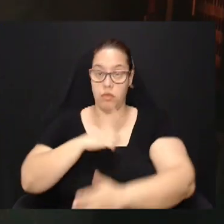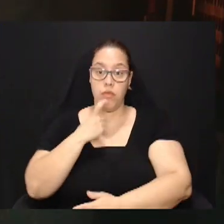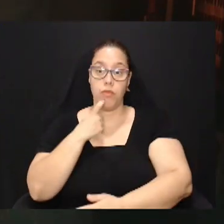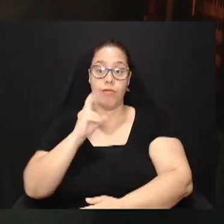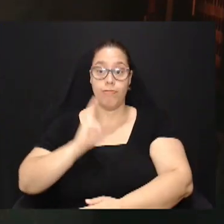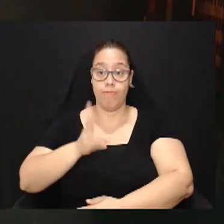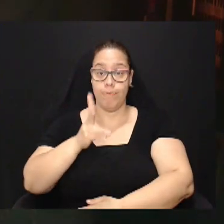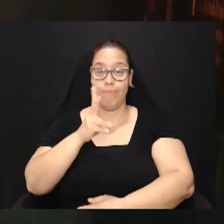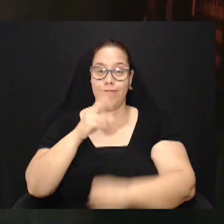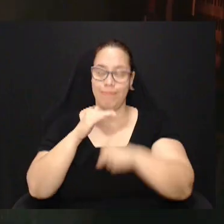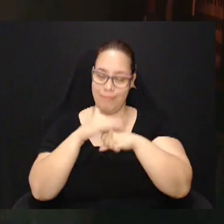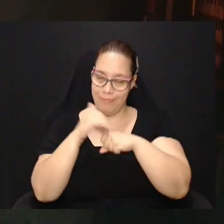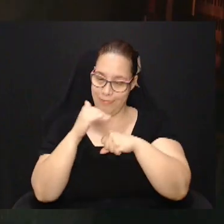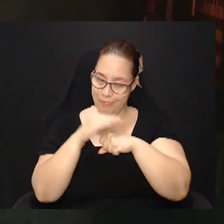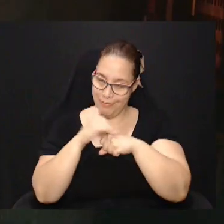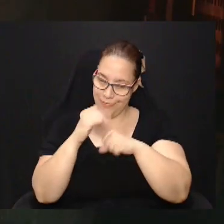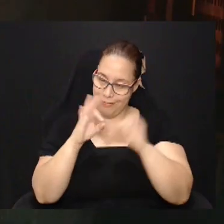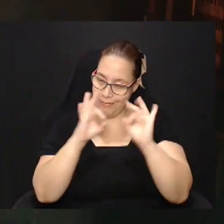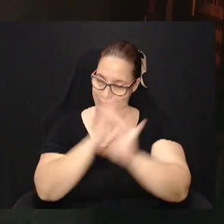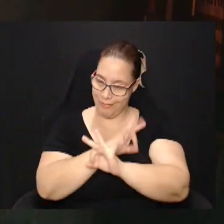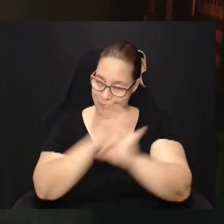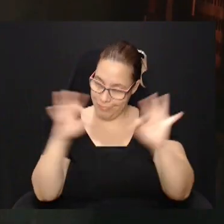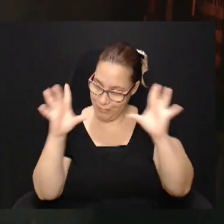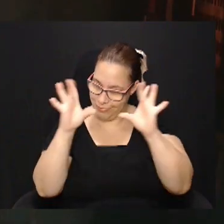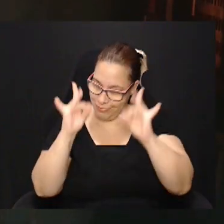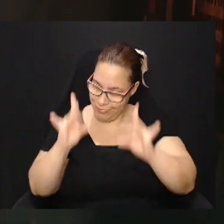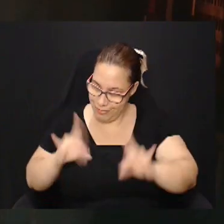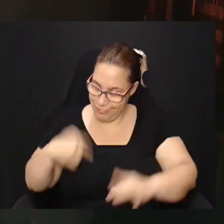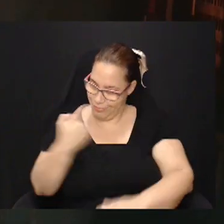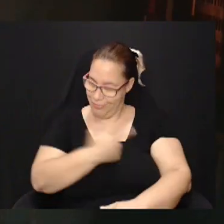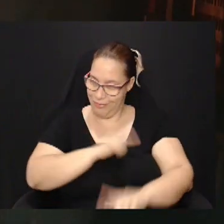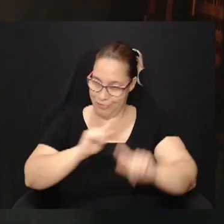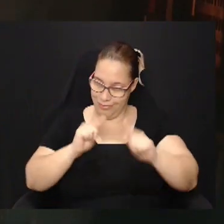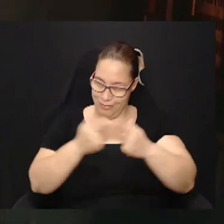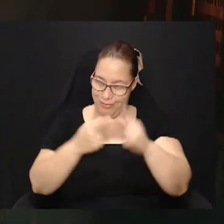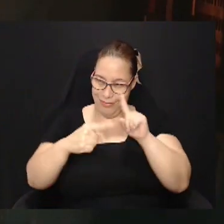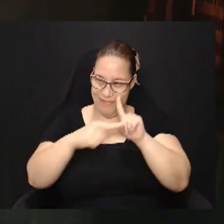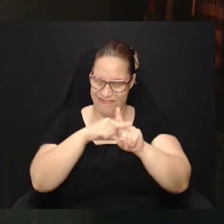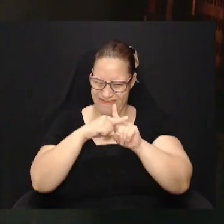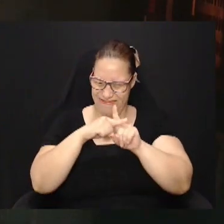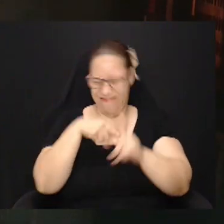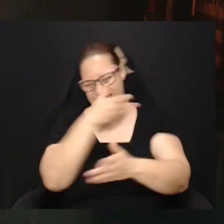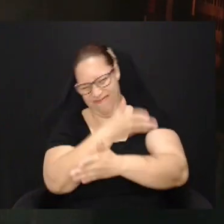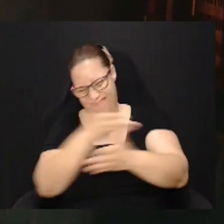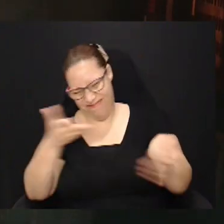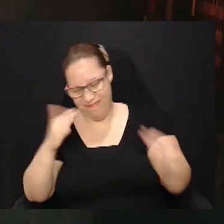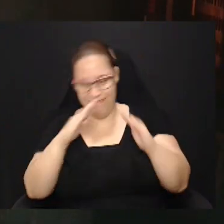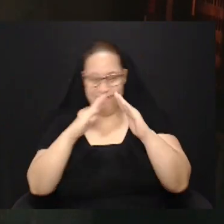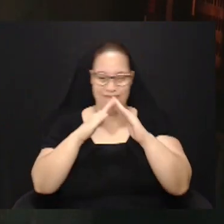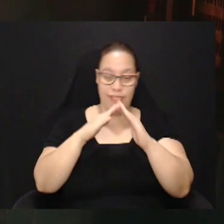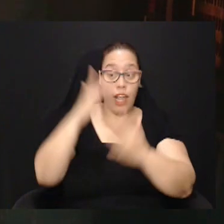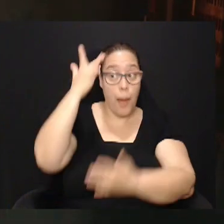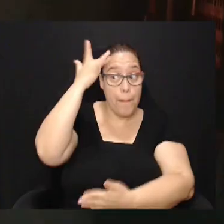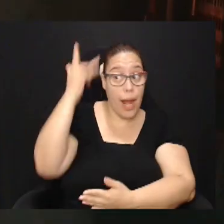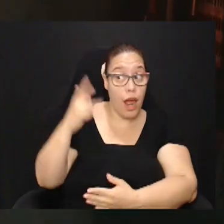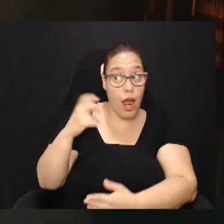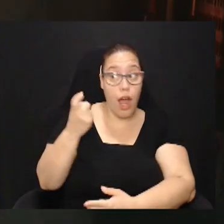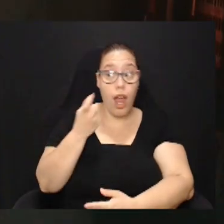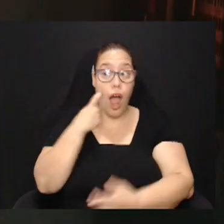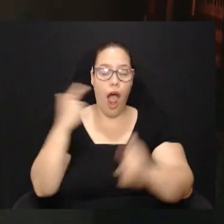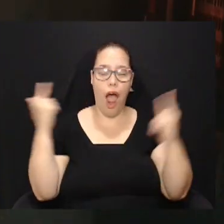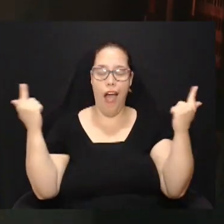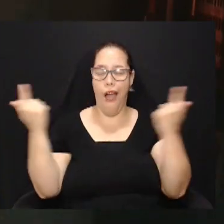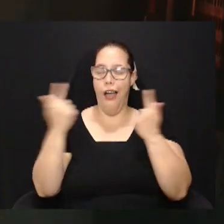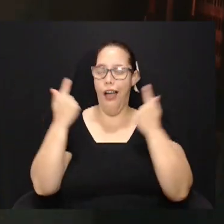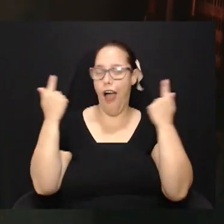com muito carinho, especialmente da nossa equipe do Grupo Mais, para você que está em casa. E amanhã, sexta-feira, já sextamos mais